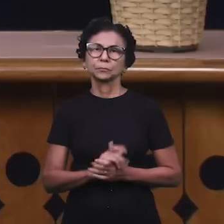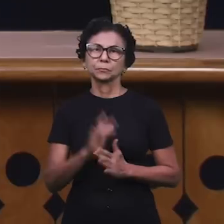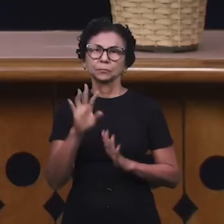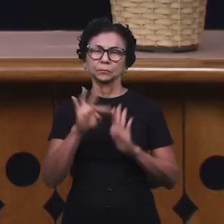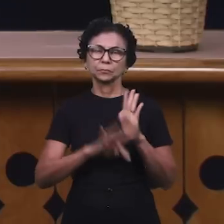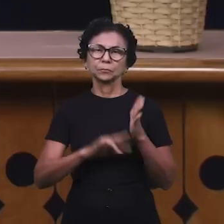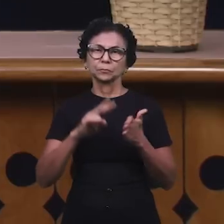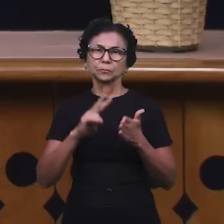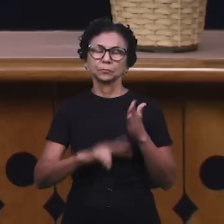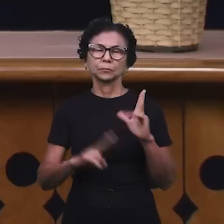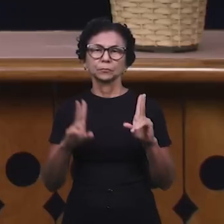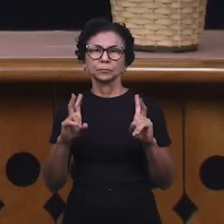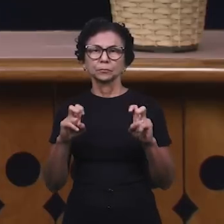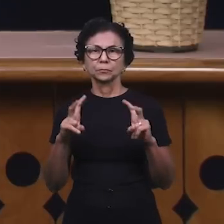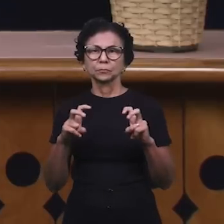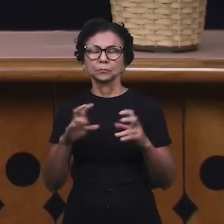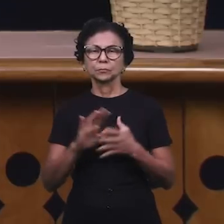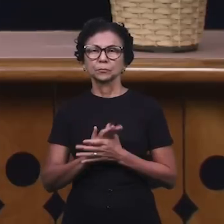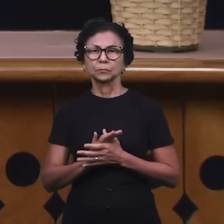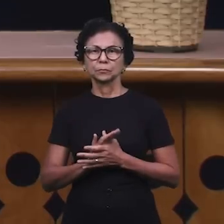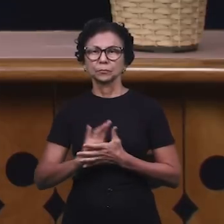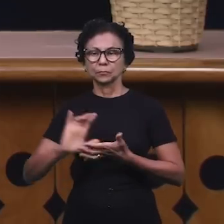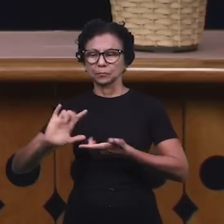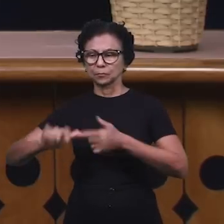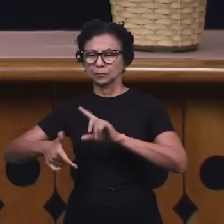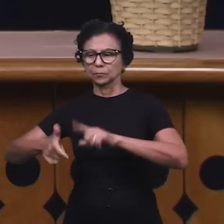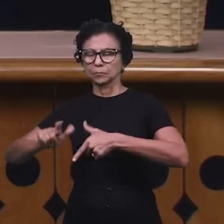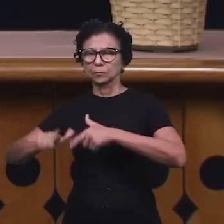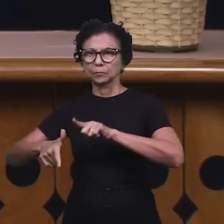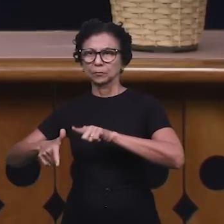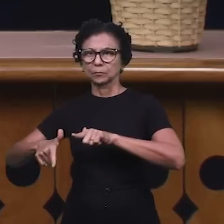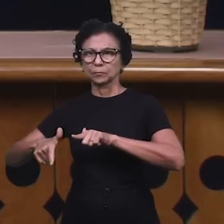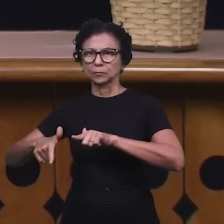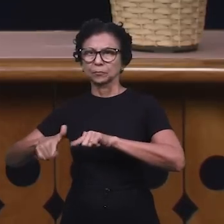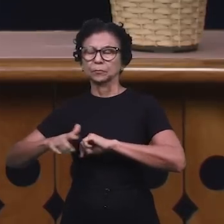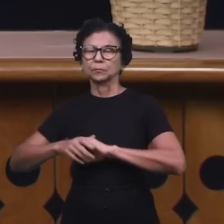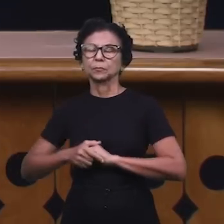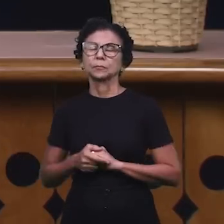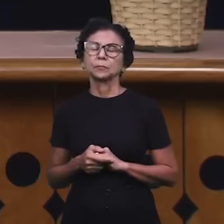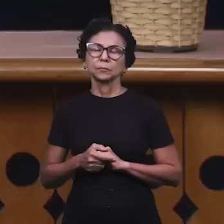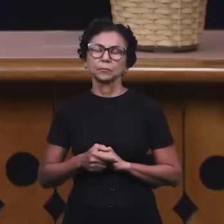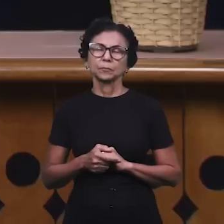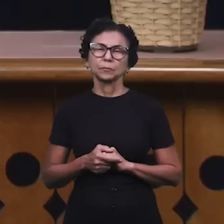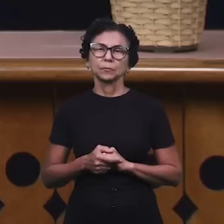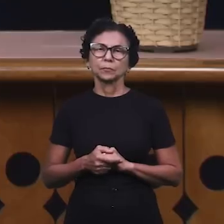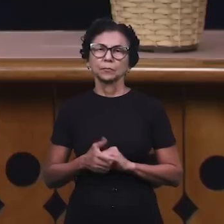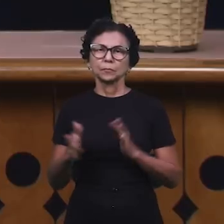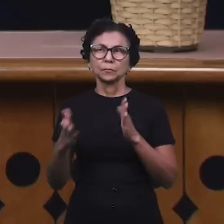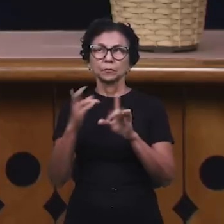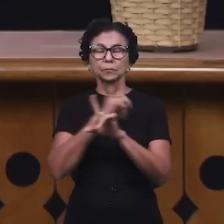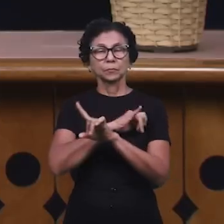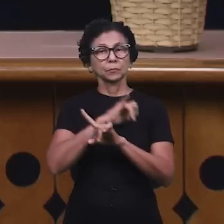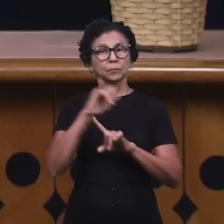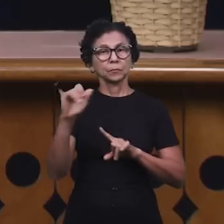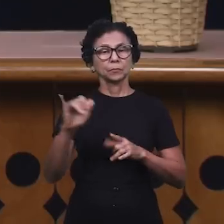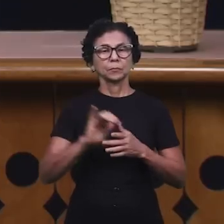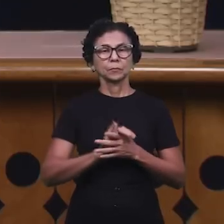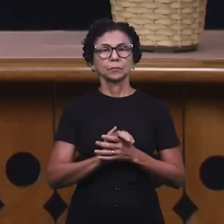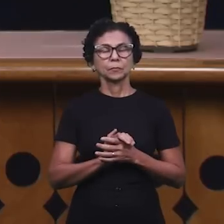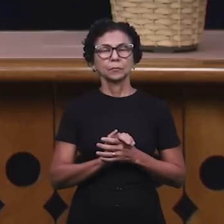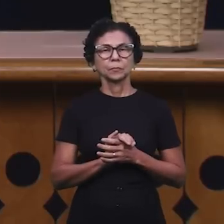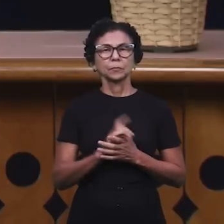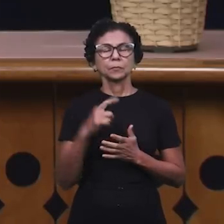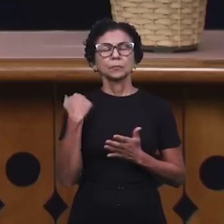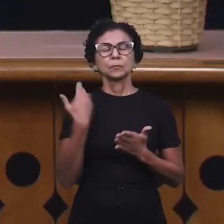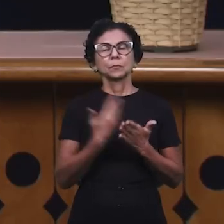é Israel, que é o nosso relógio do tempo profético. Nós estudamos Israel